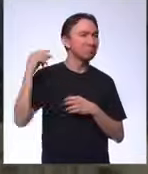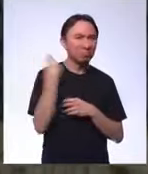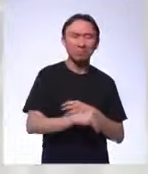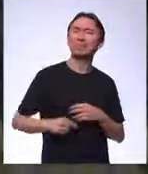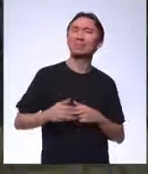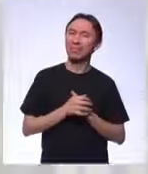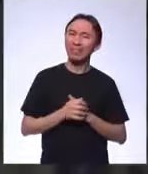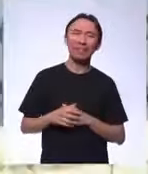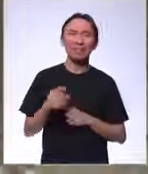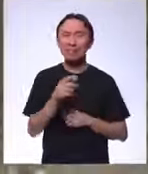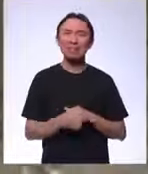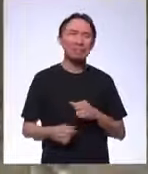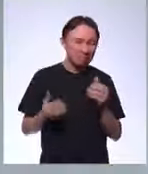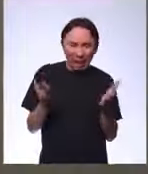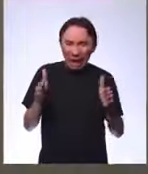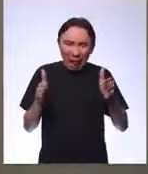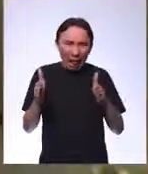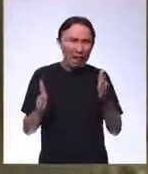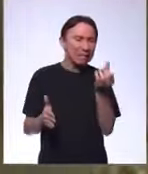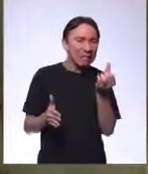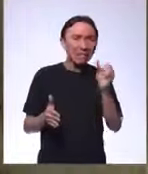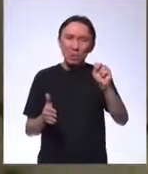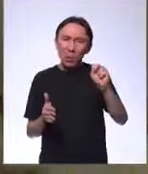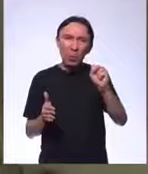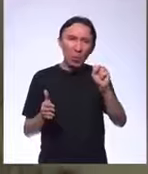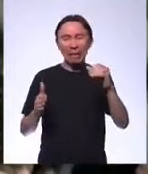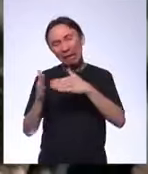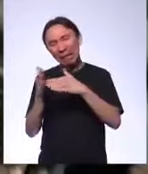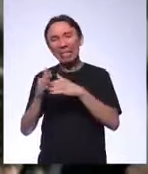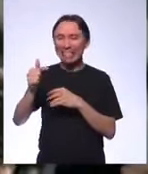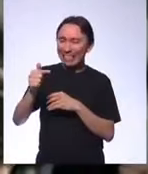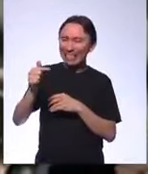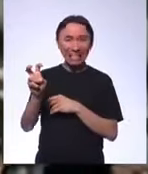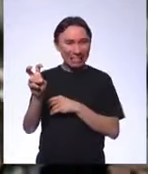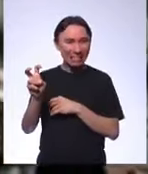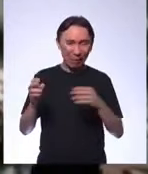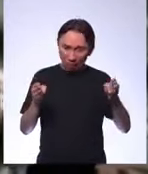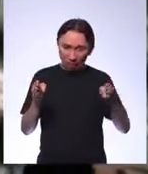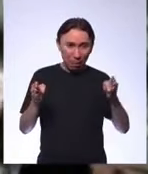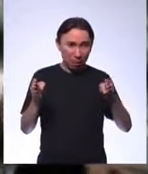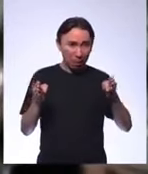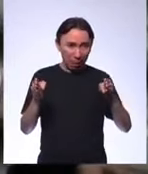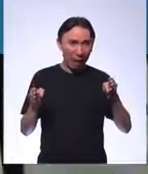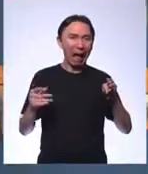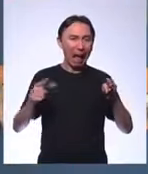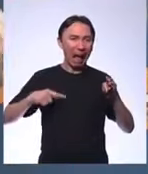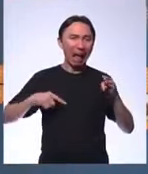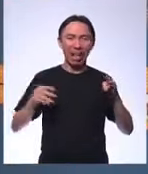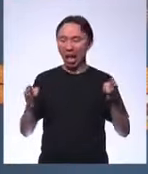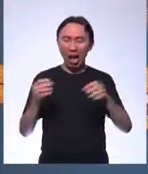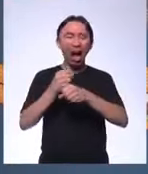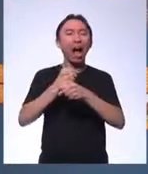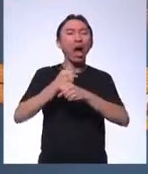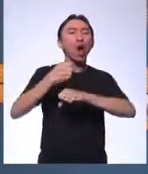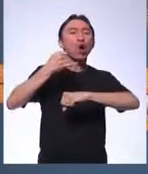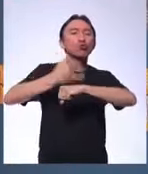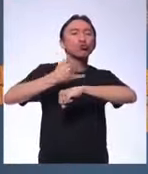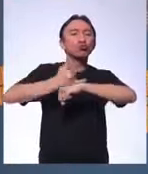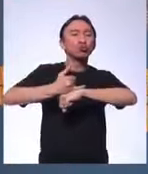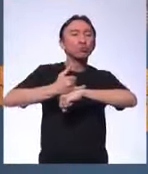período 68 até 75, esses 7 anos que foram chamados os anos de chumbo, né? Quando a gente chegava na